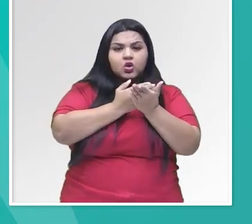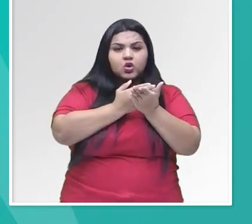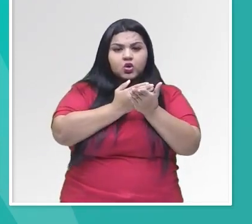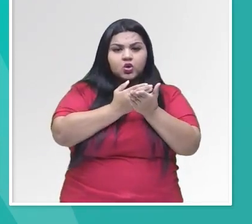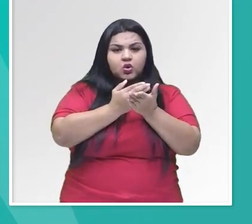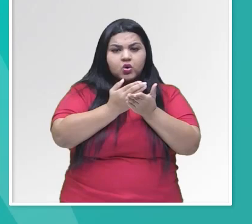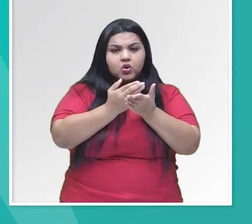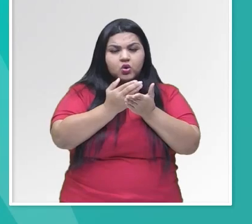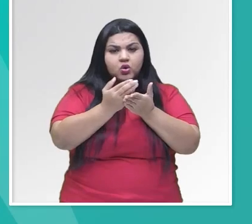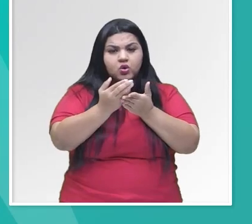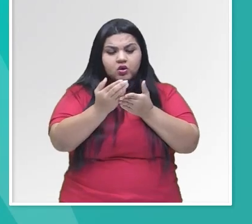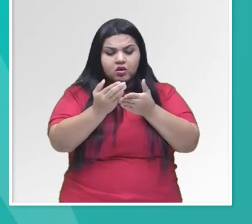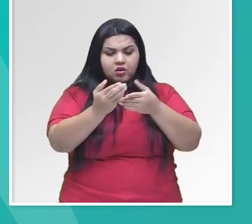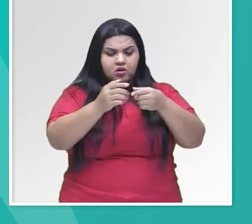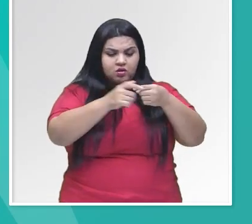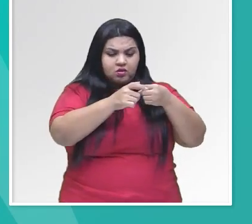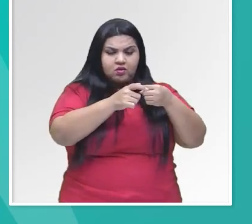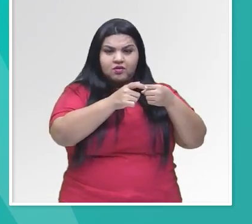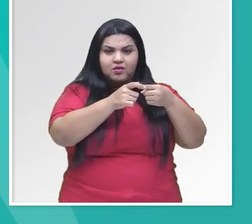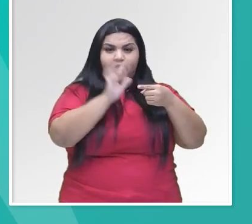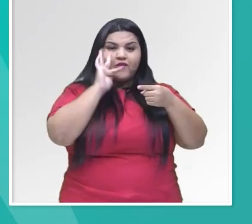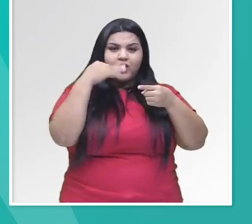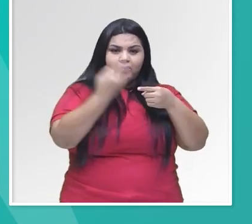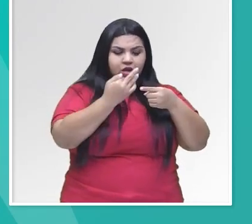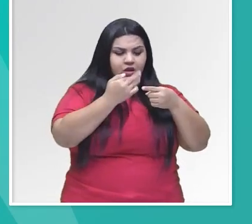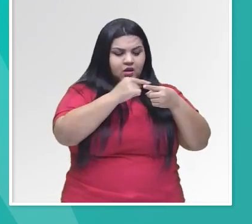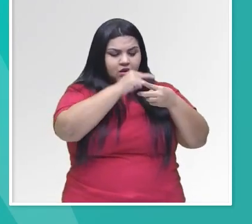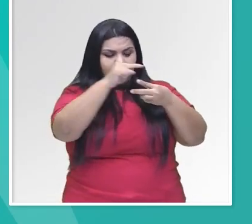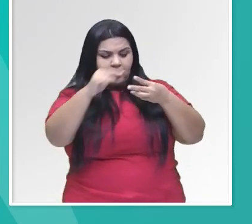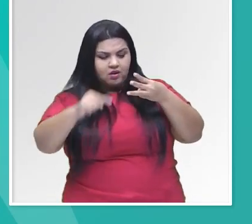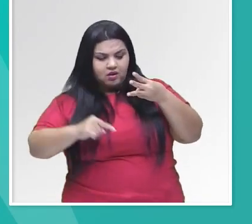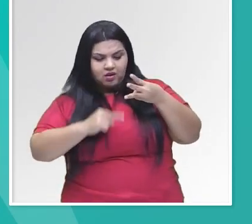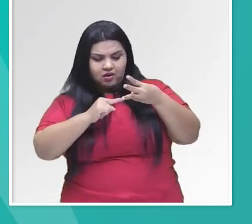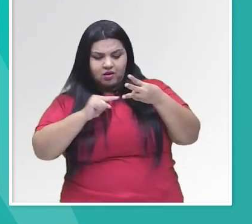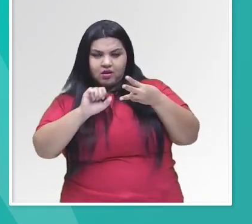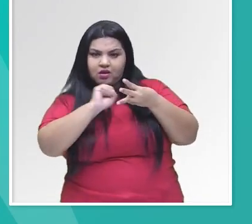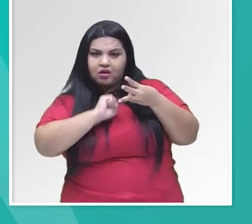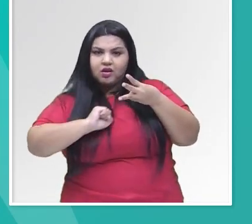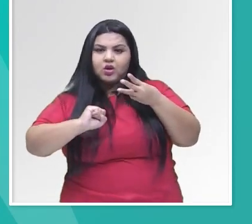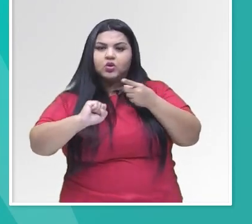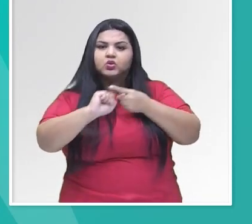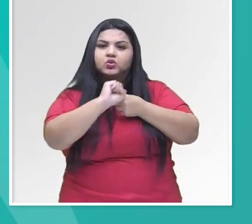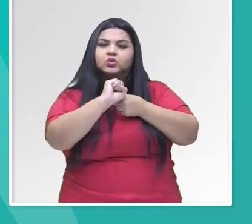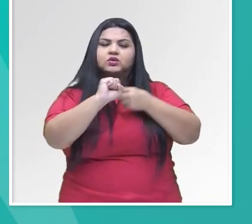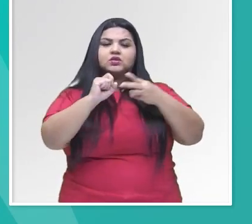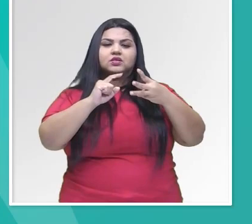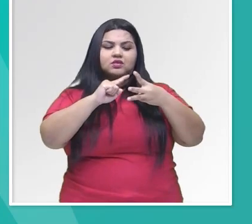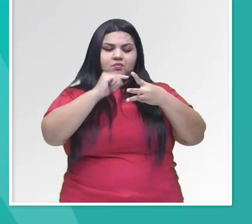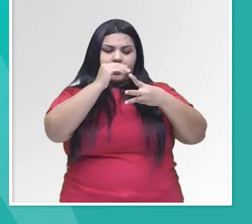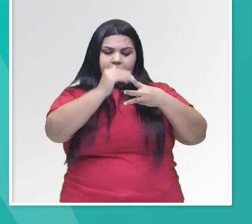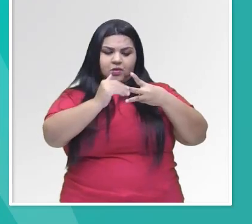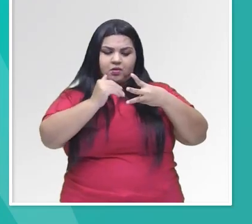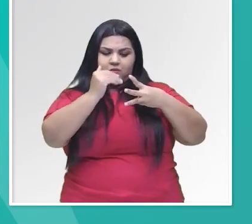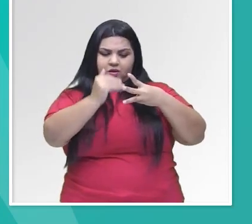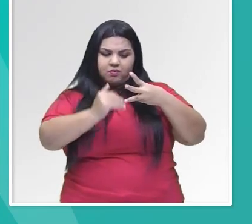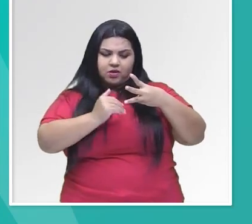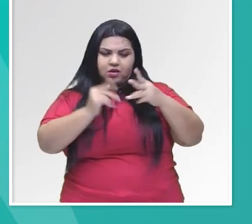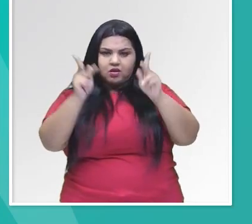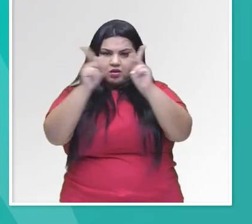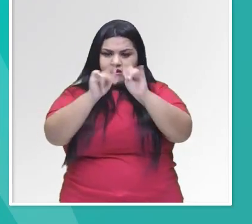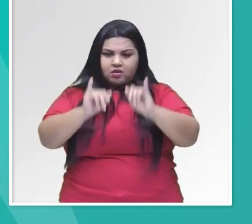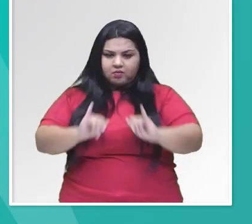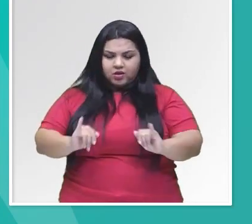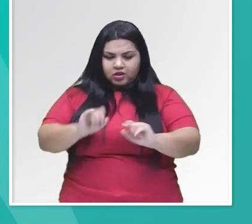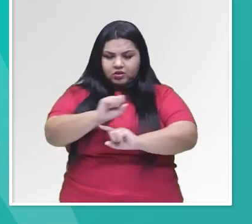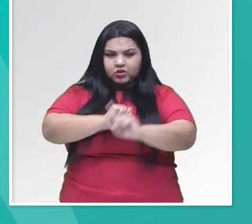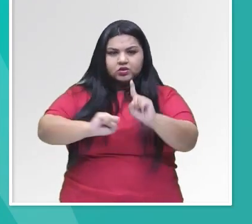do menor grupo para o maior a construção de uma convivência pacífica na sociedade e